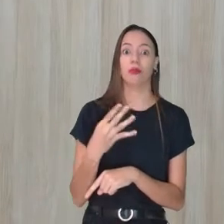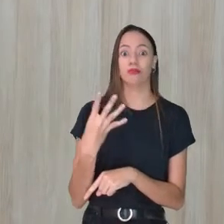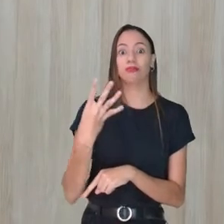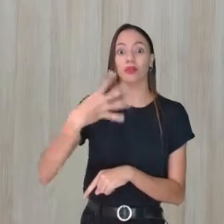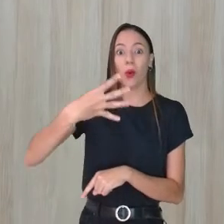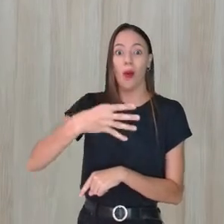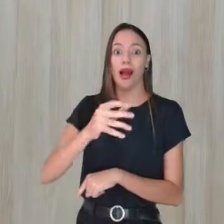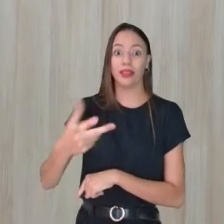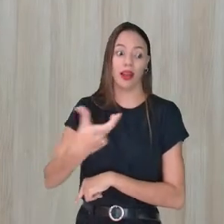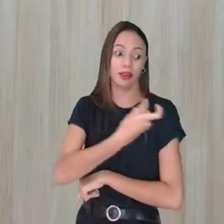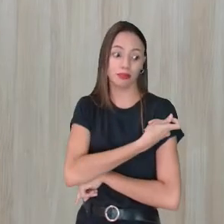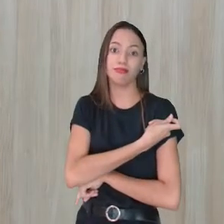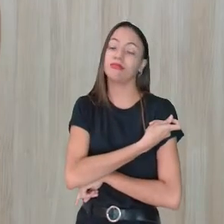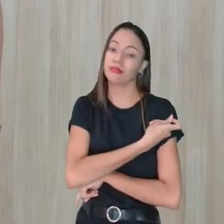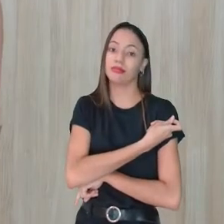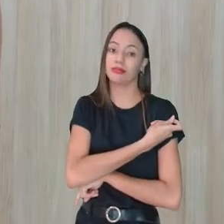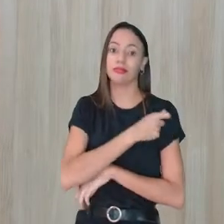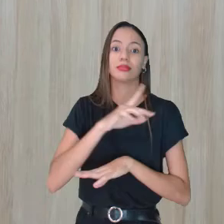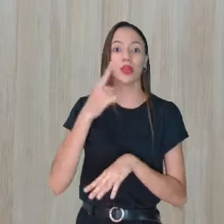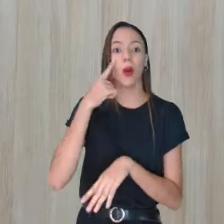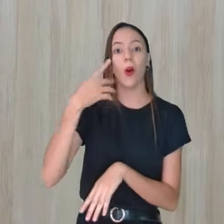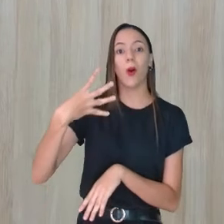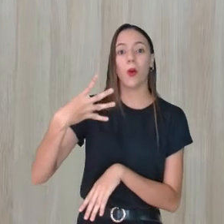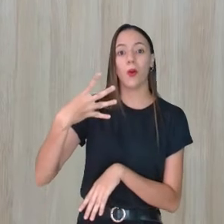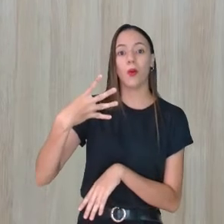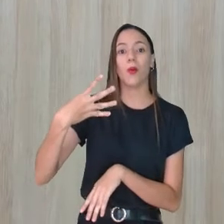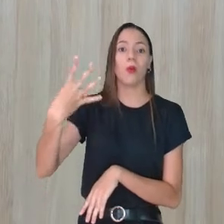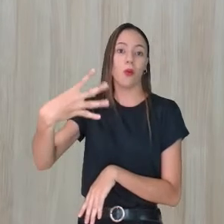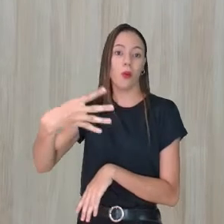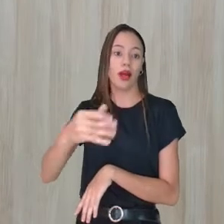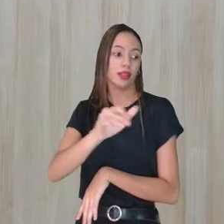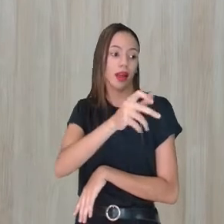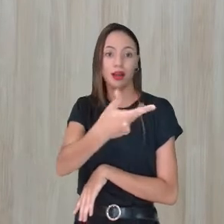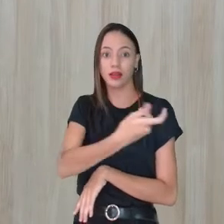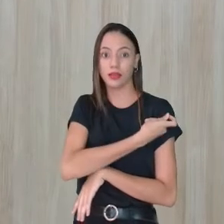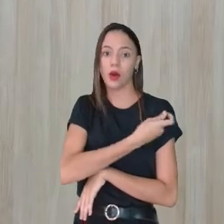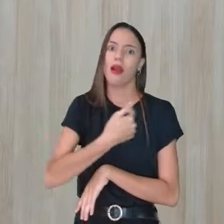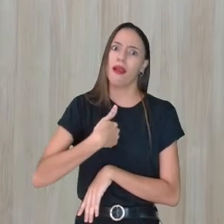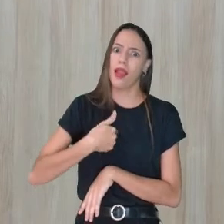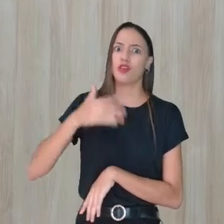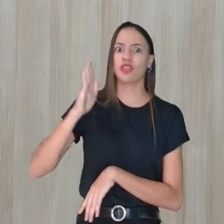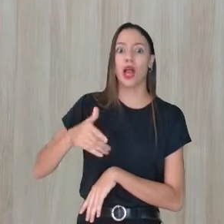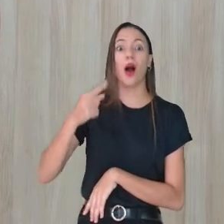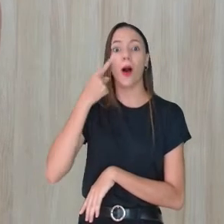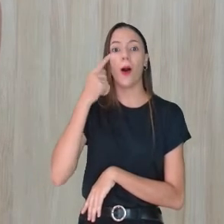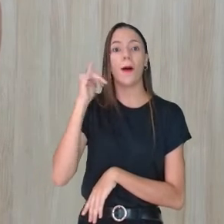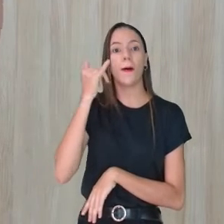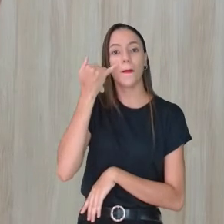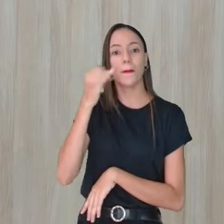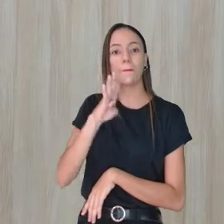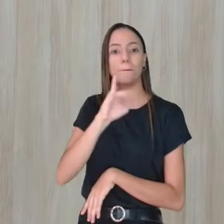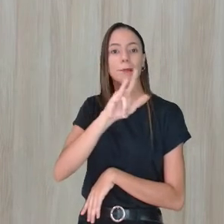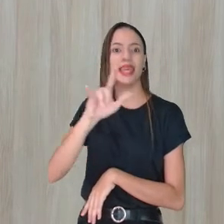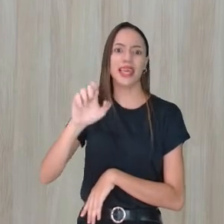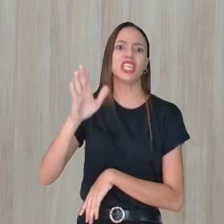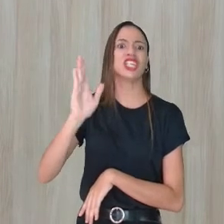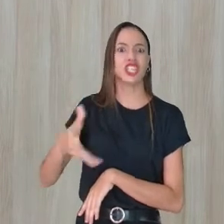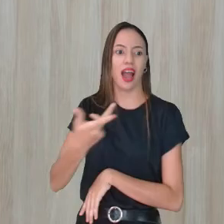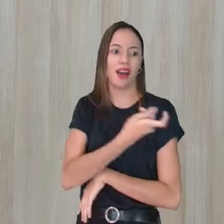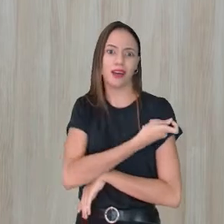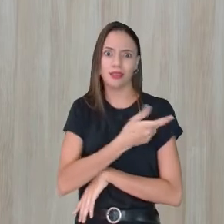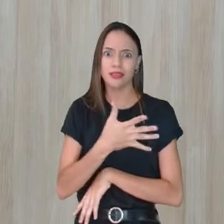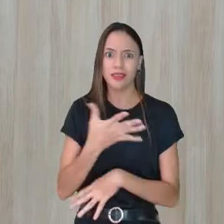para 40 a mais já foi liberada, vou tomar a minha, tá? Billy já tomou a dele. Então, vamos juntos